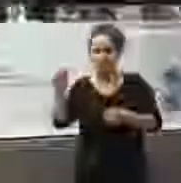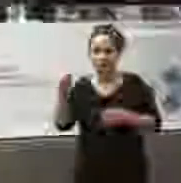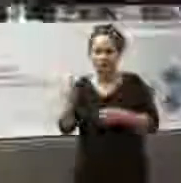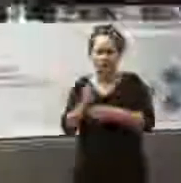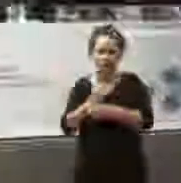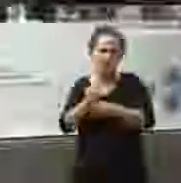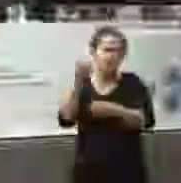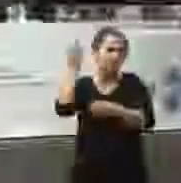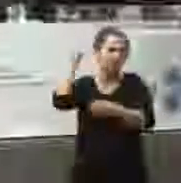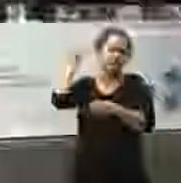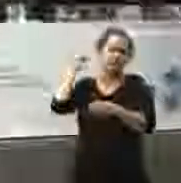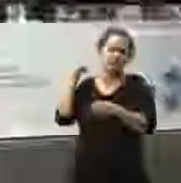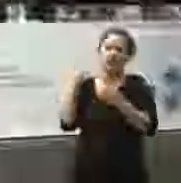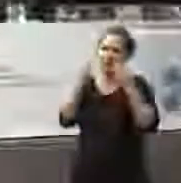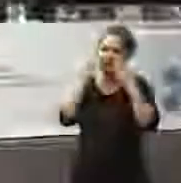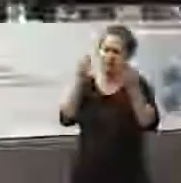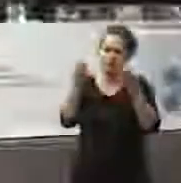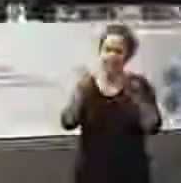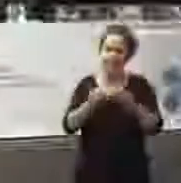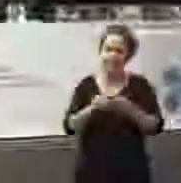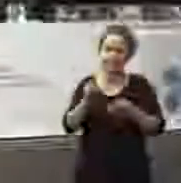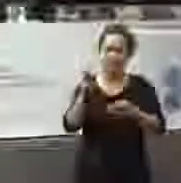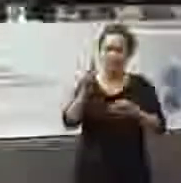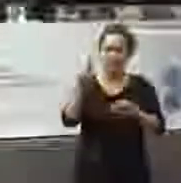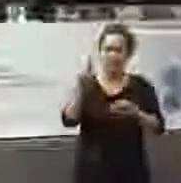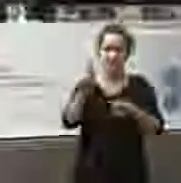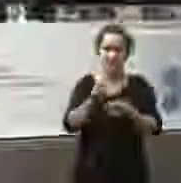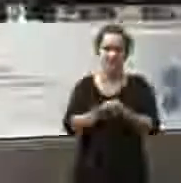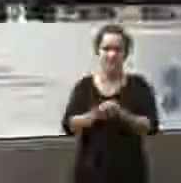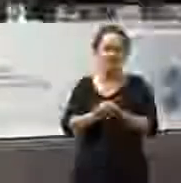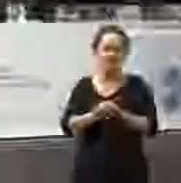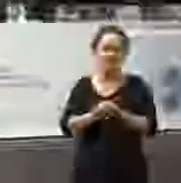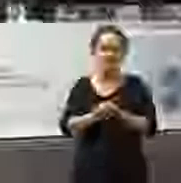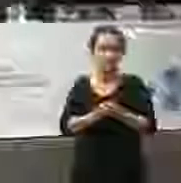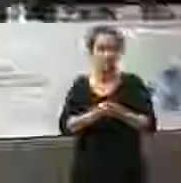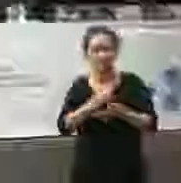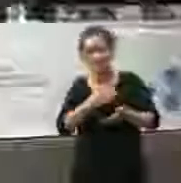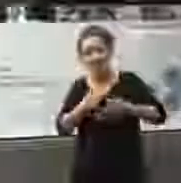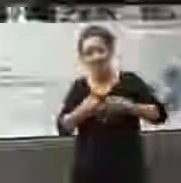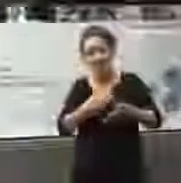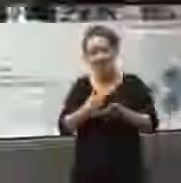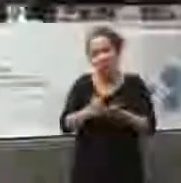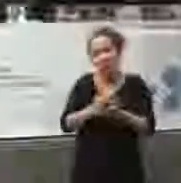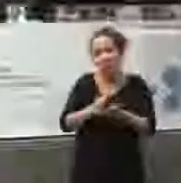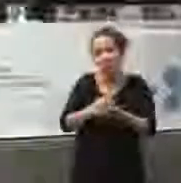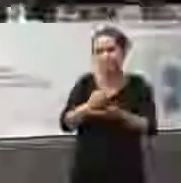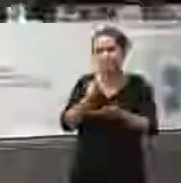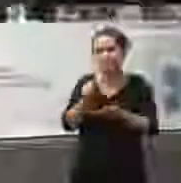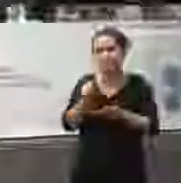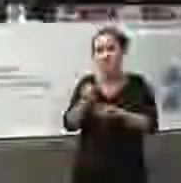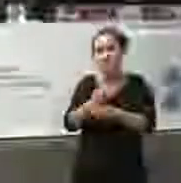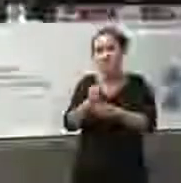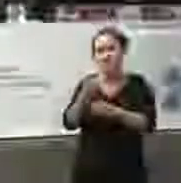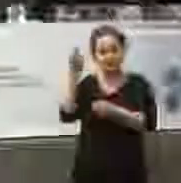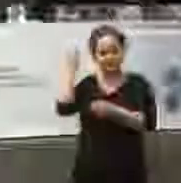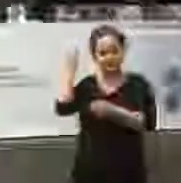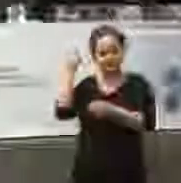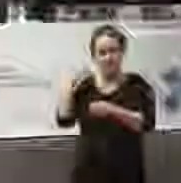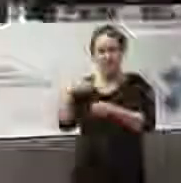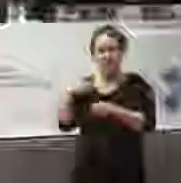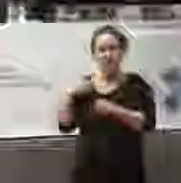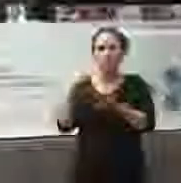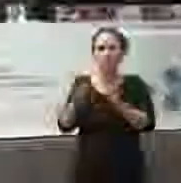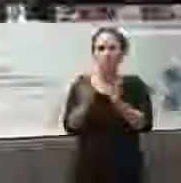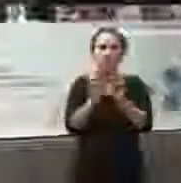atrás para ilustrar neto bisol é mais ou menos uns oito anos atrás não estamos ali no comitê distrital que